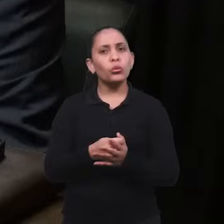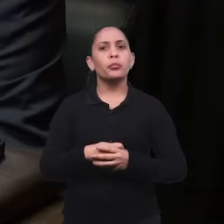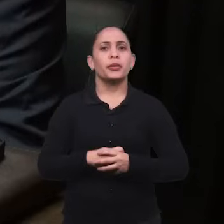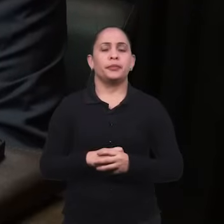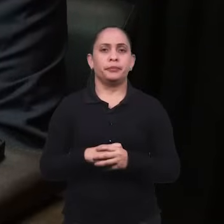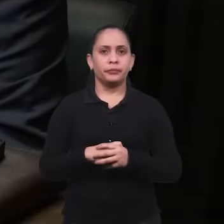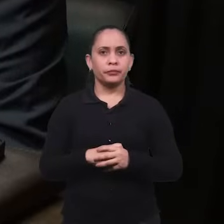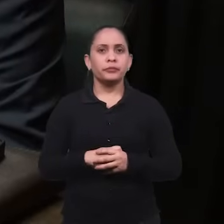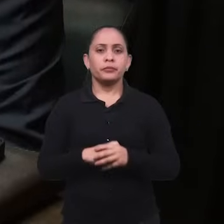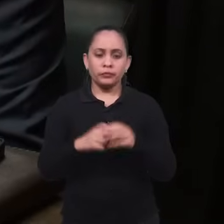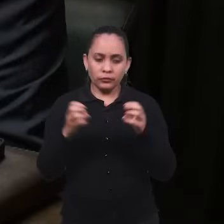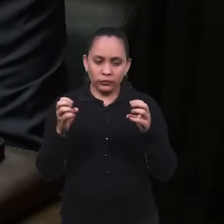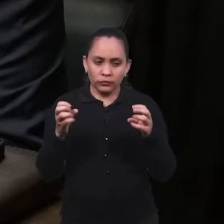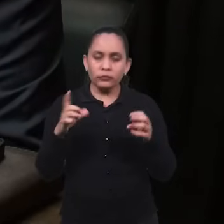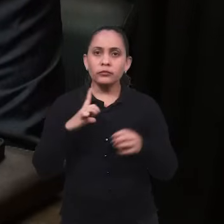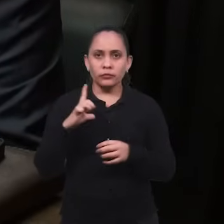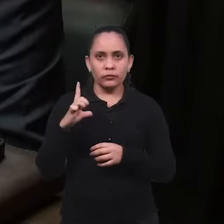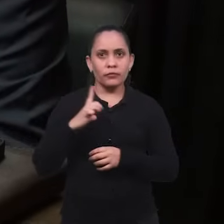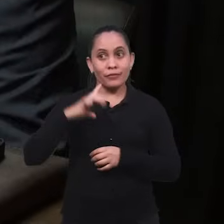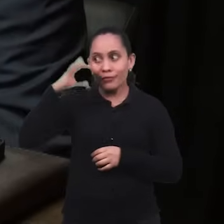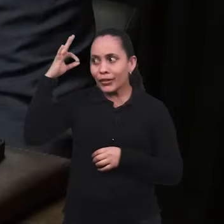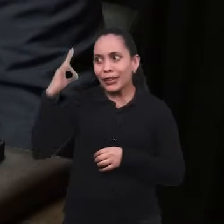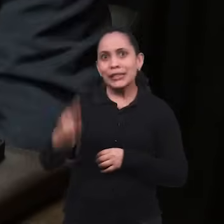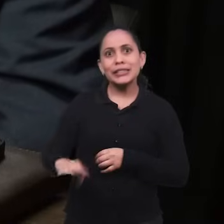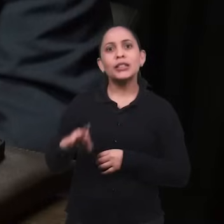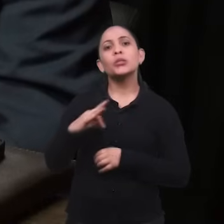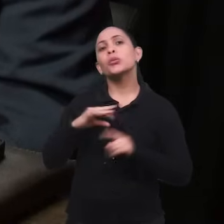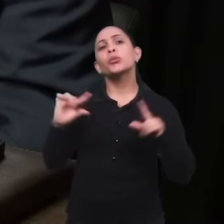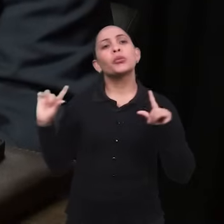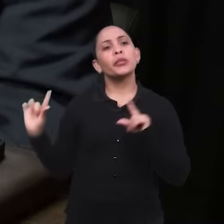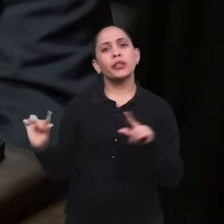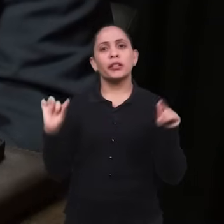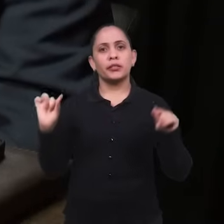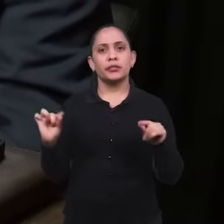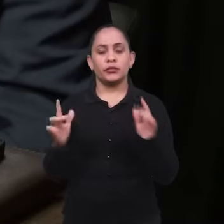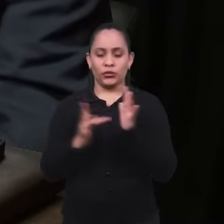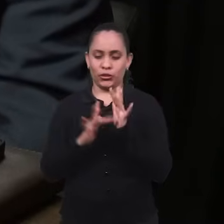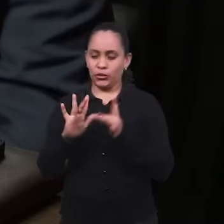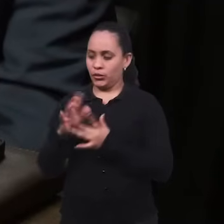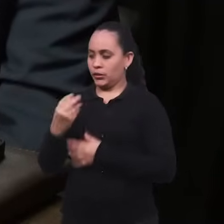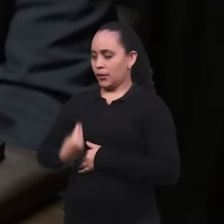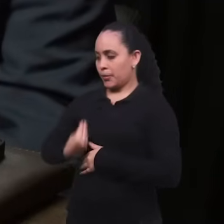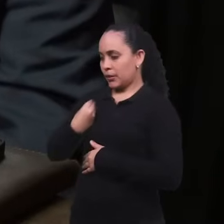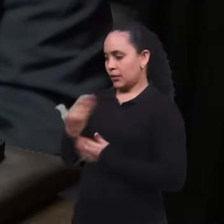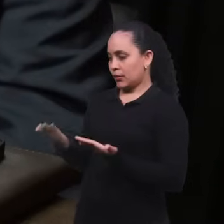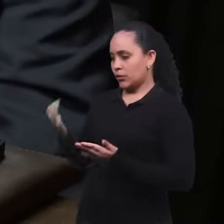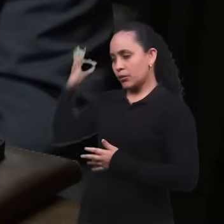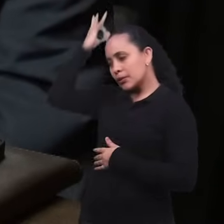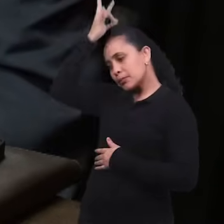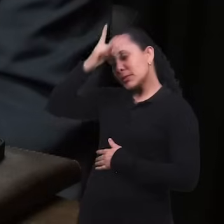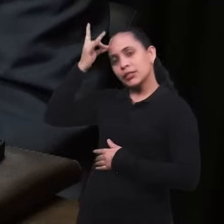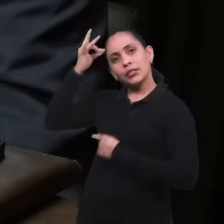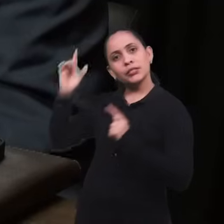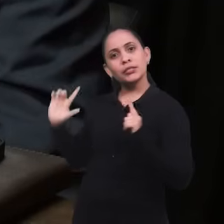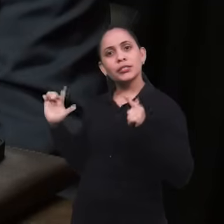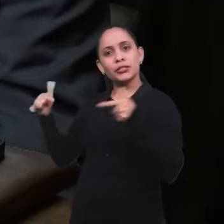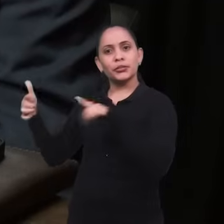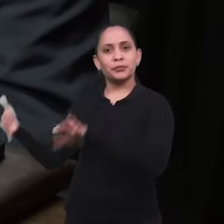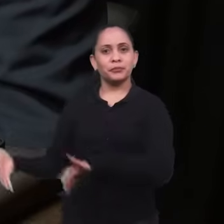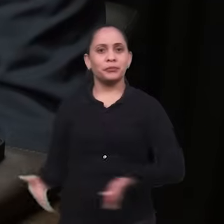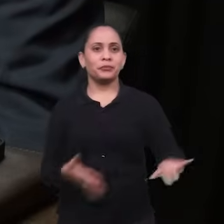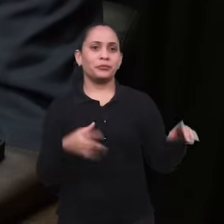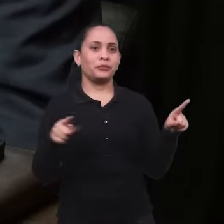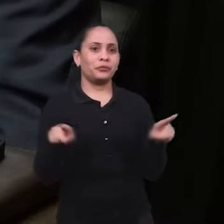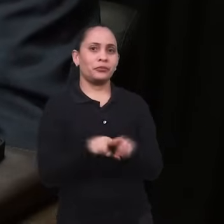que se cumpre. Eu sou dei um dom espiritual, esse se cumpre. Isso é a certificação de que Ele está aqui com a gente, o Espírito Santo está com a gente. Né?